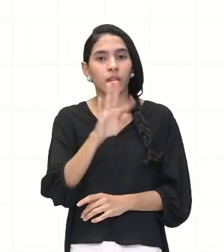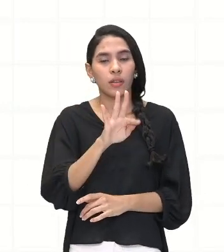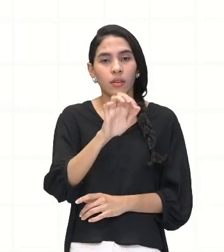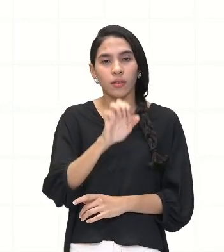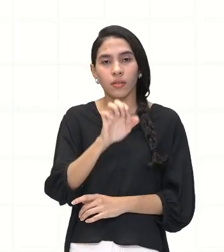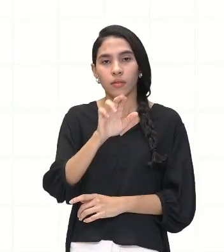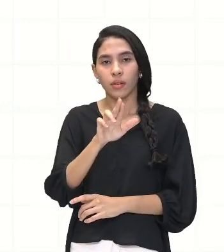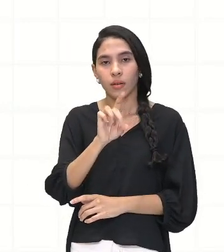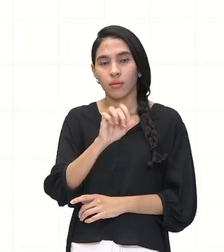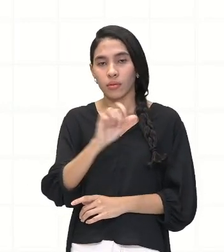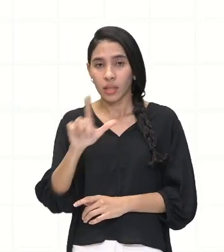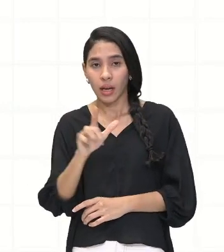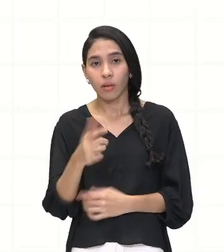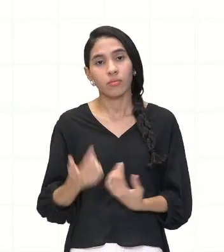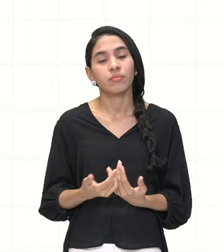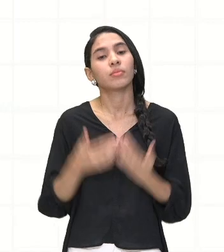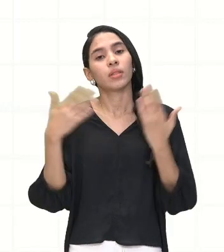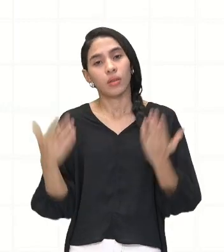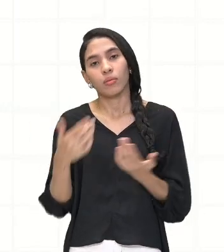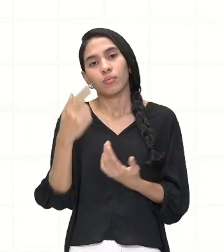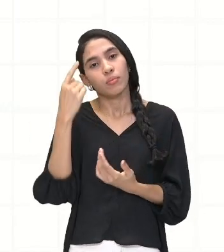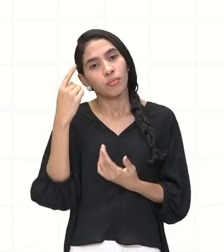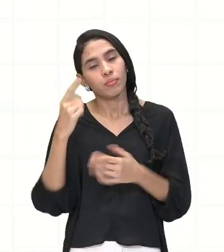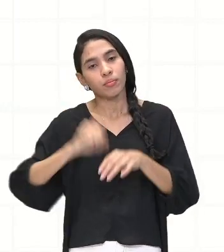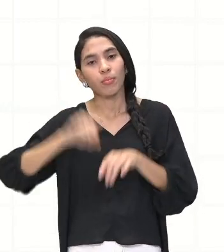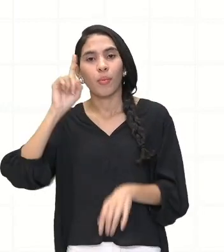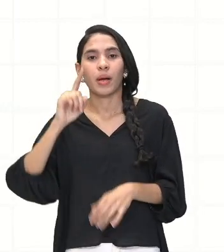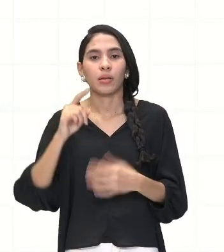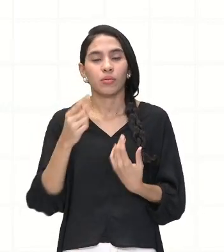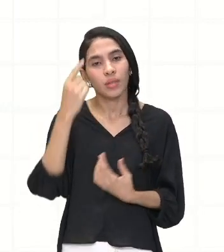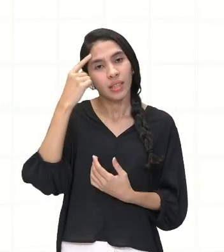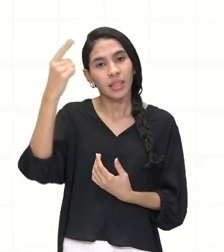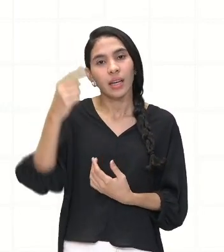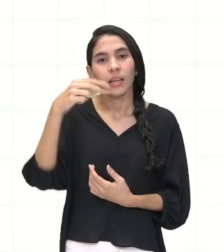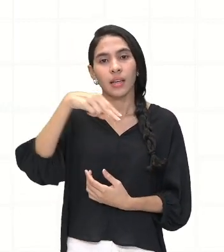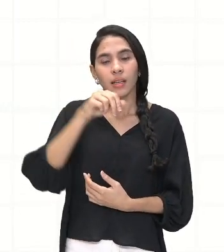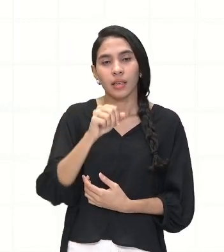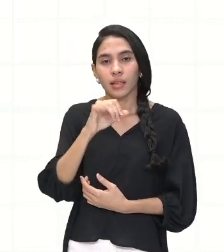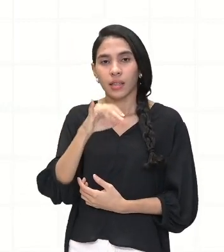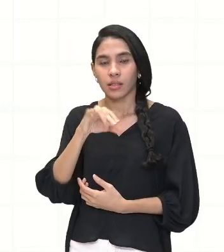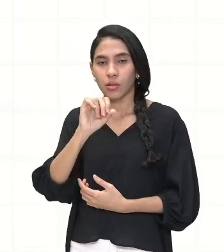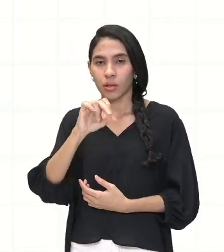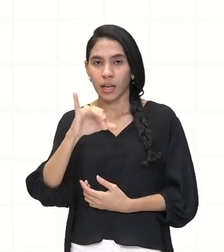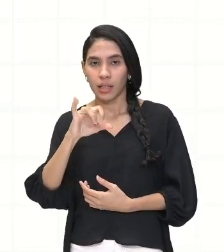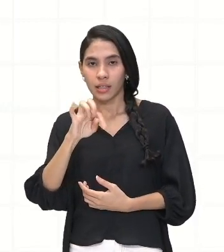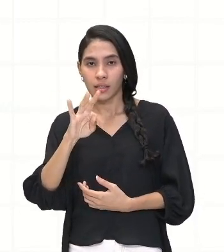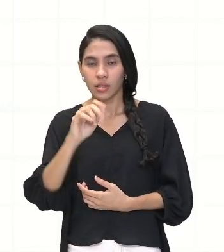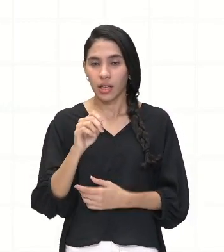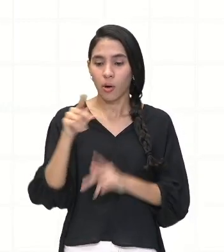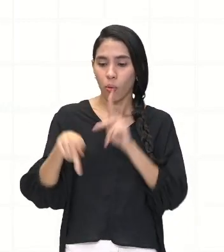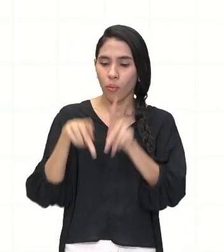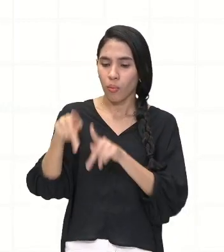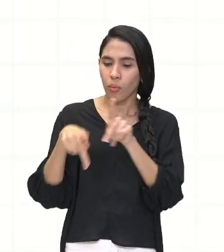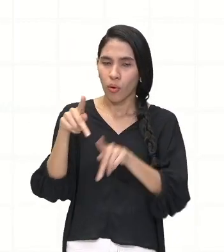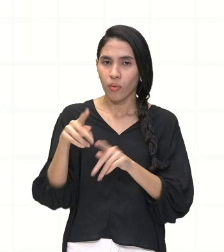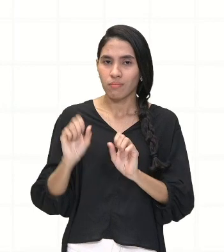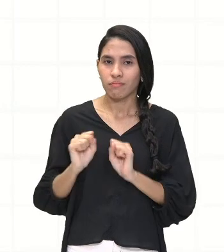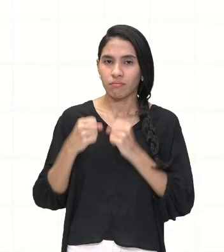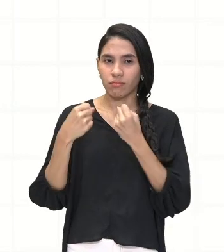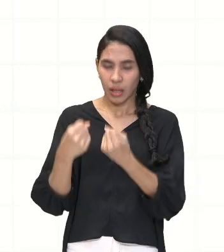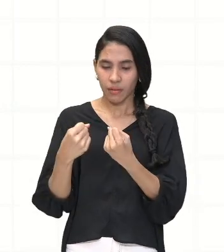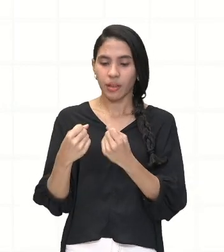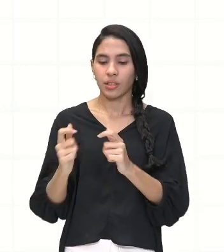existe essa ideia nacionalista, as pessoas vão lutar para proteger a nação, vão lutar para defender